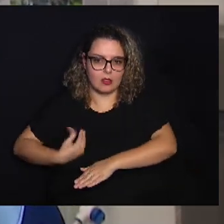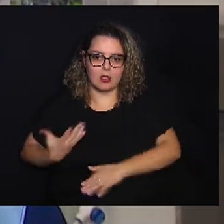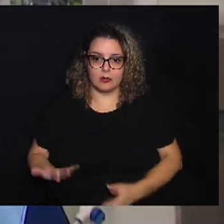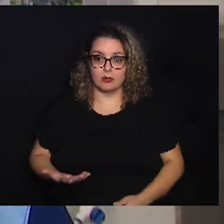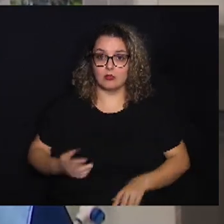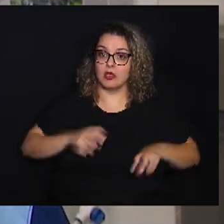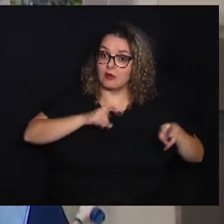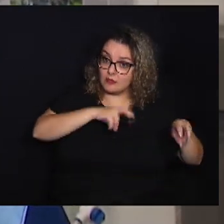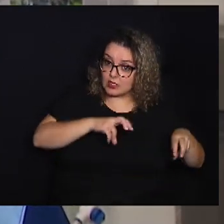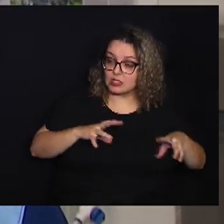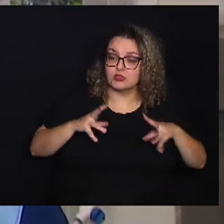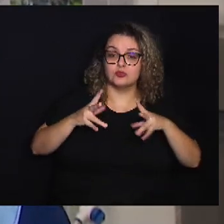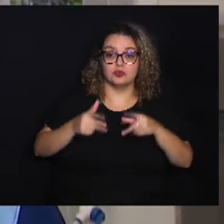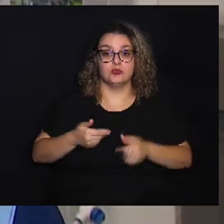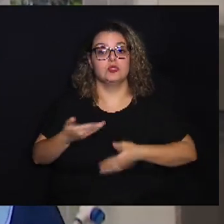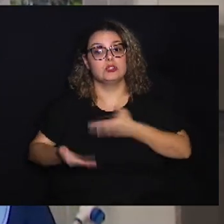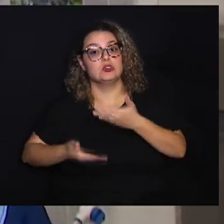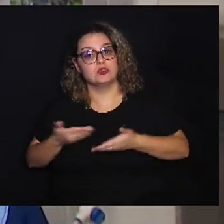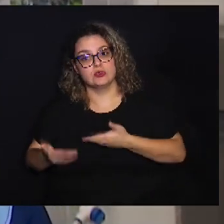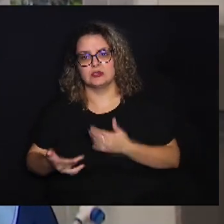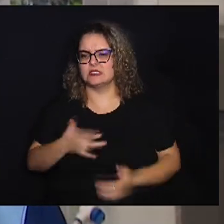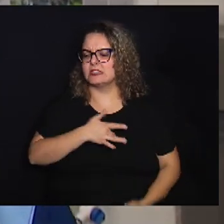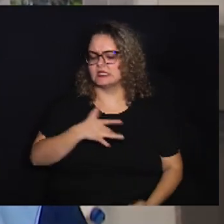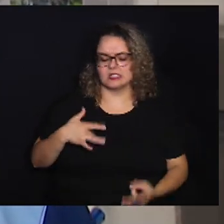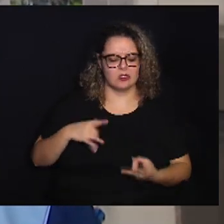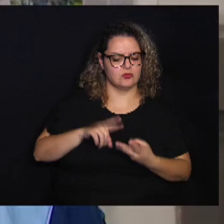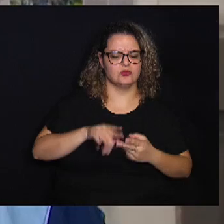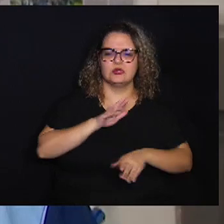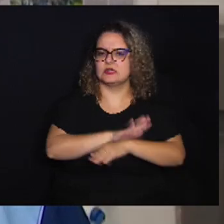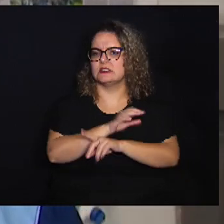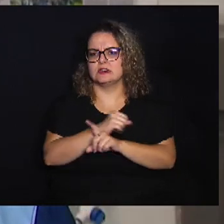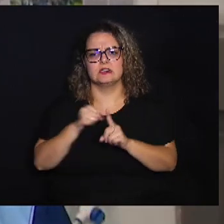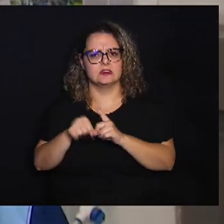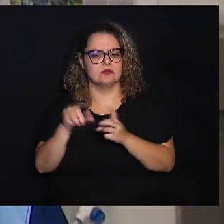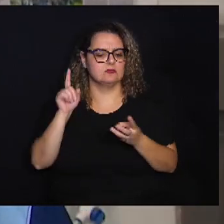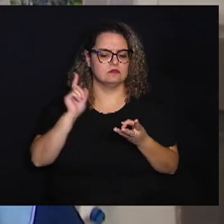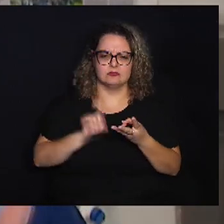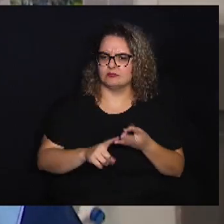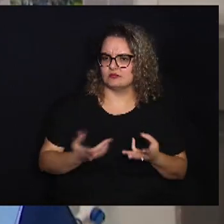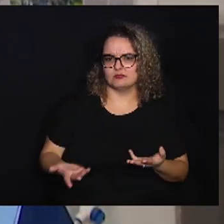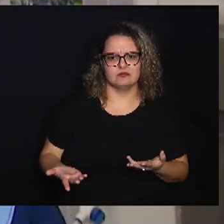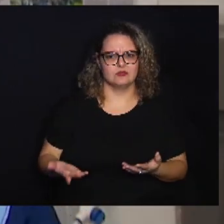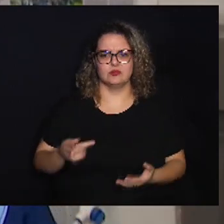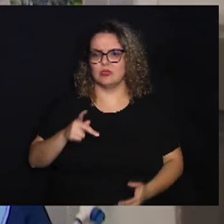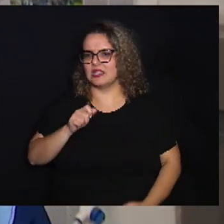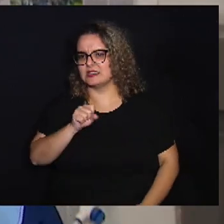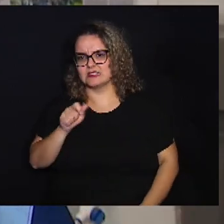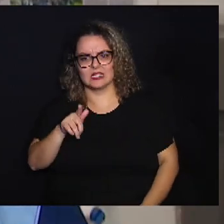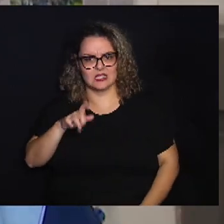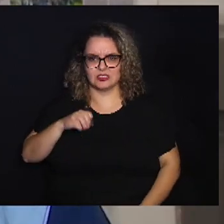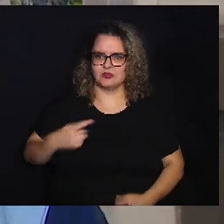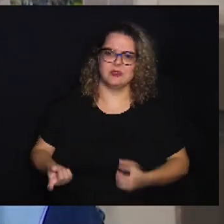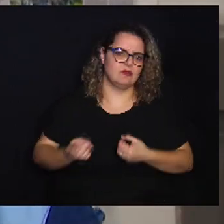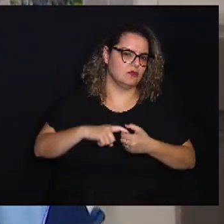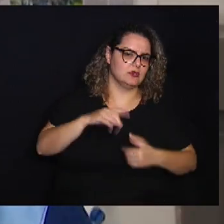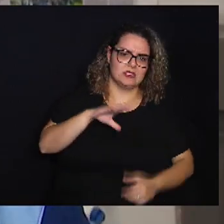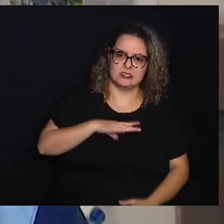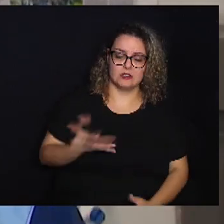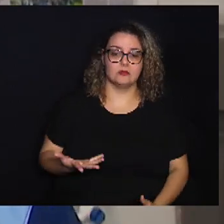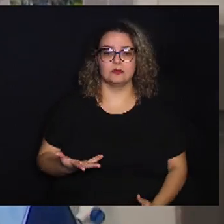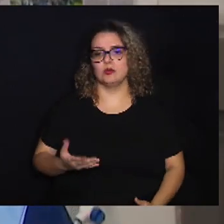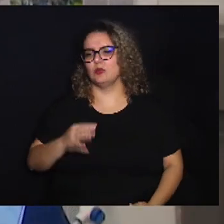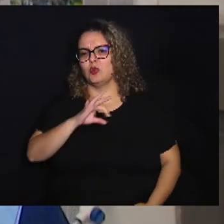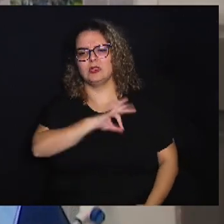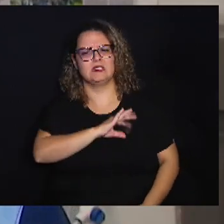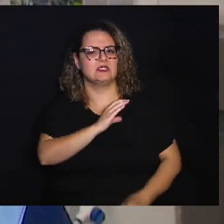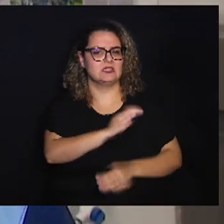fazenda, onde todos os serviços de saúde, de assistência social, de passagem para voltar para a cidade de origem, polícia civil,